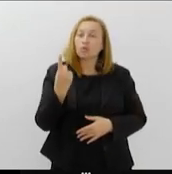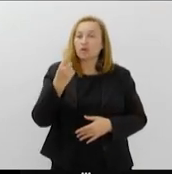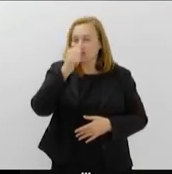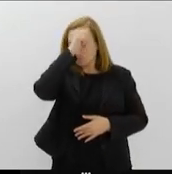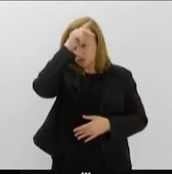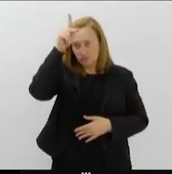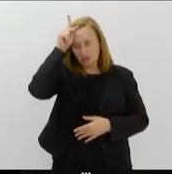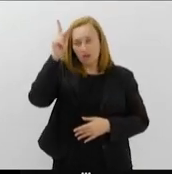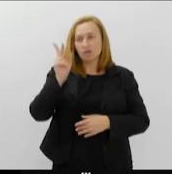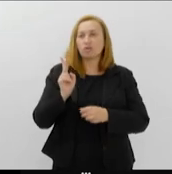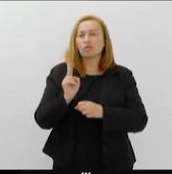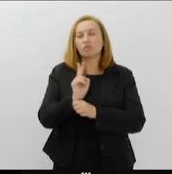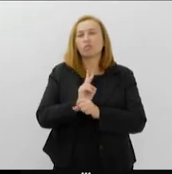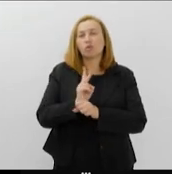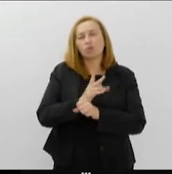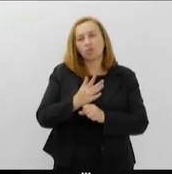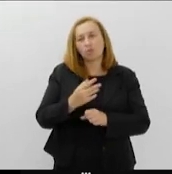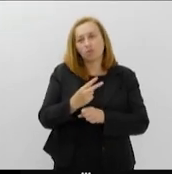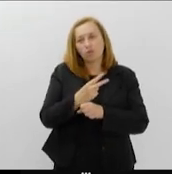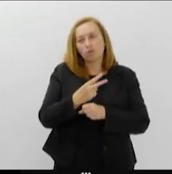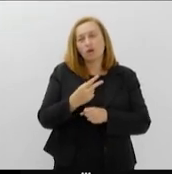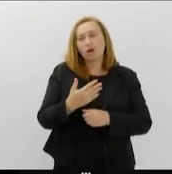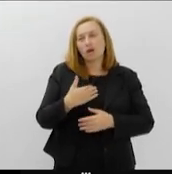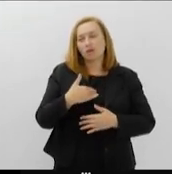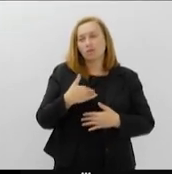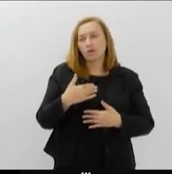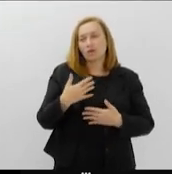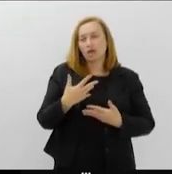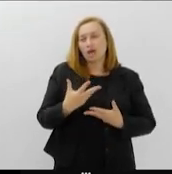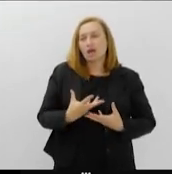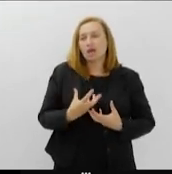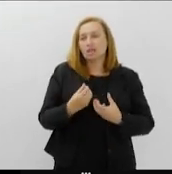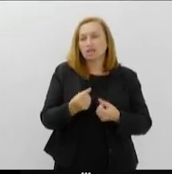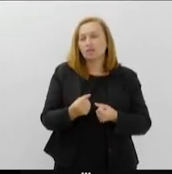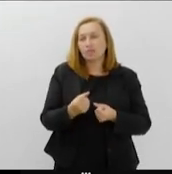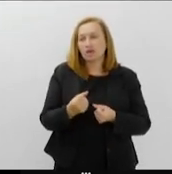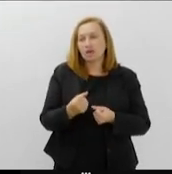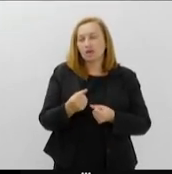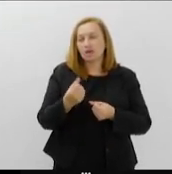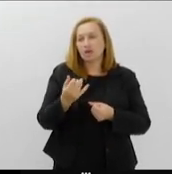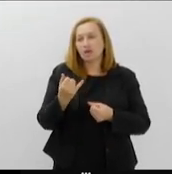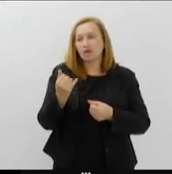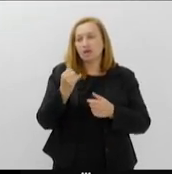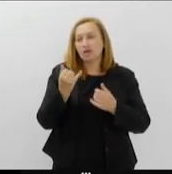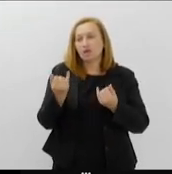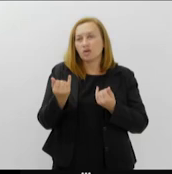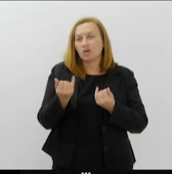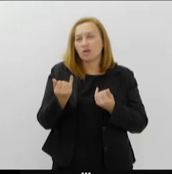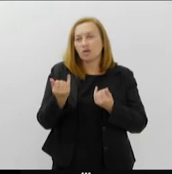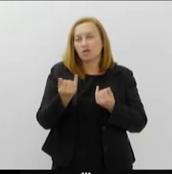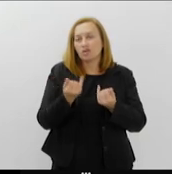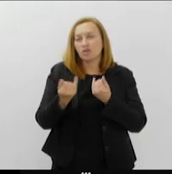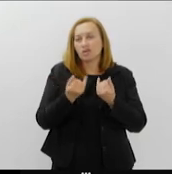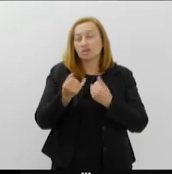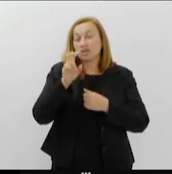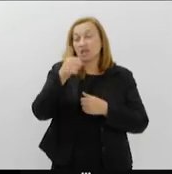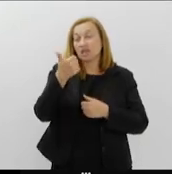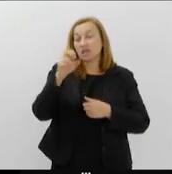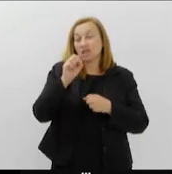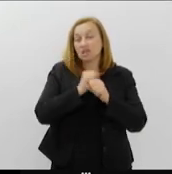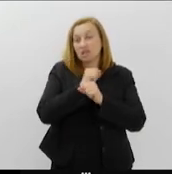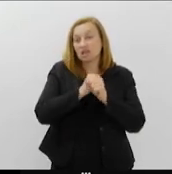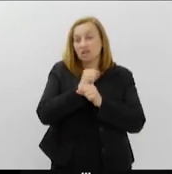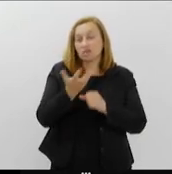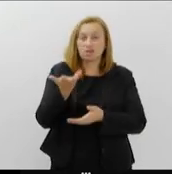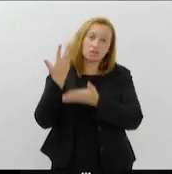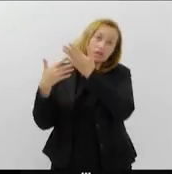me procurou, né, a receber uma notificação de algo de 15 anos atrás, entendeu? Então,